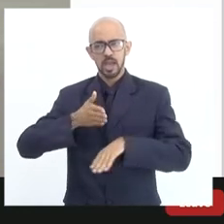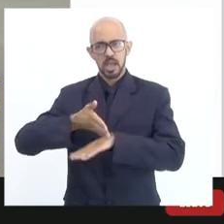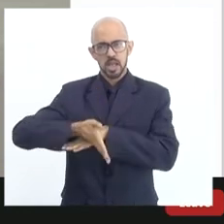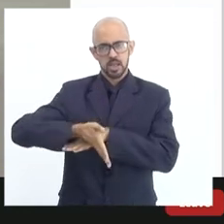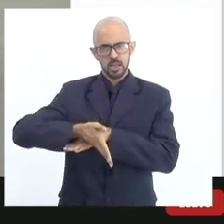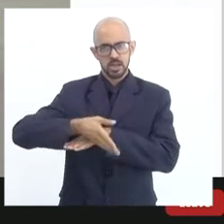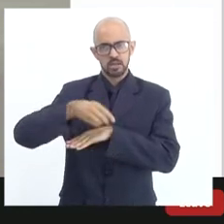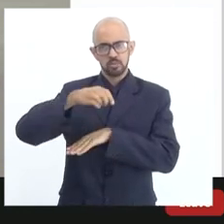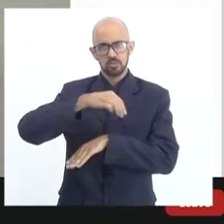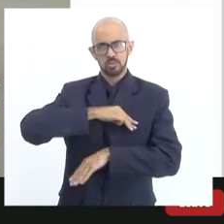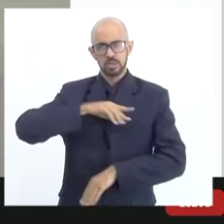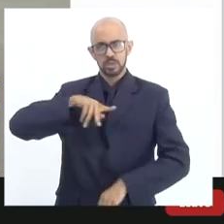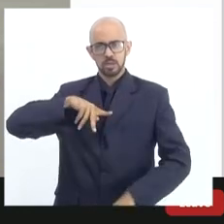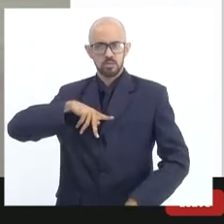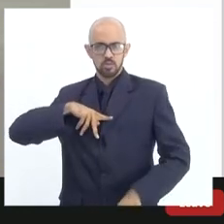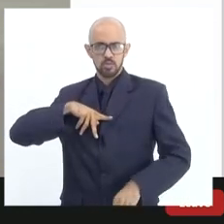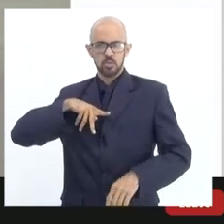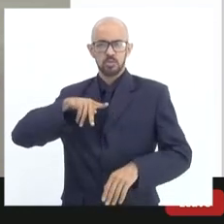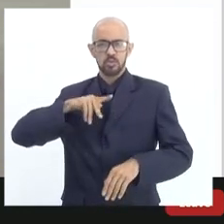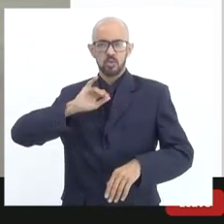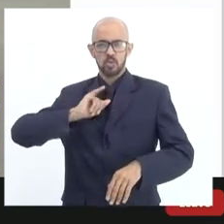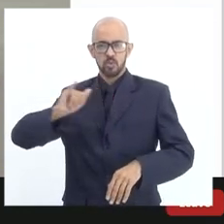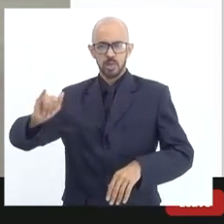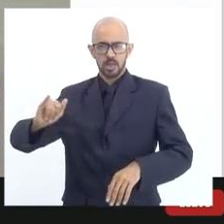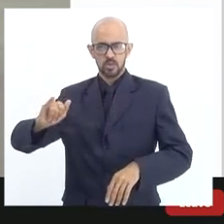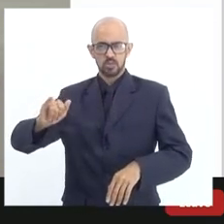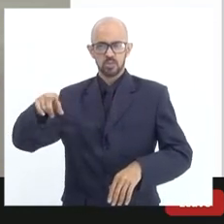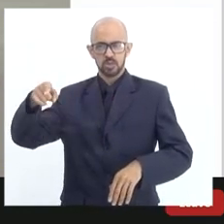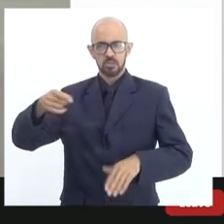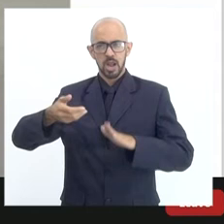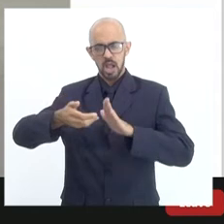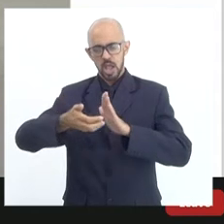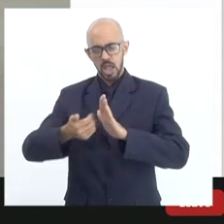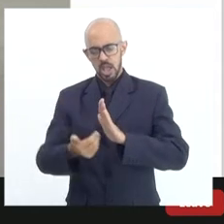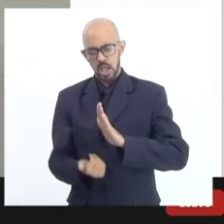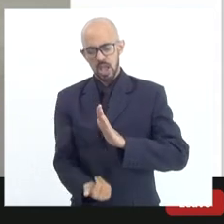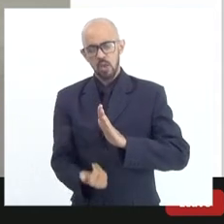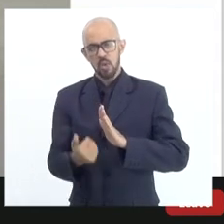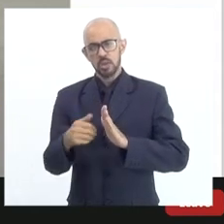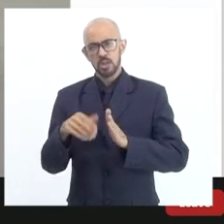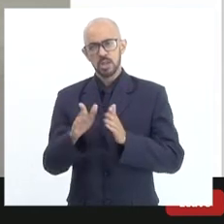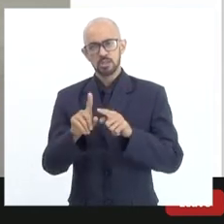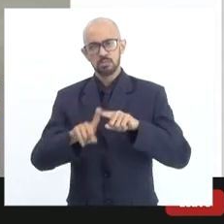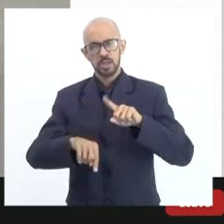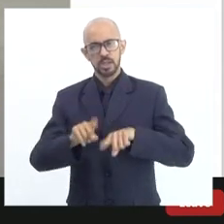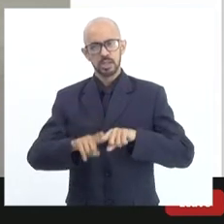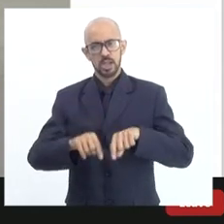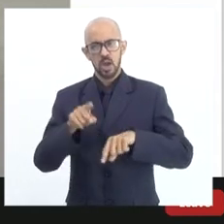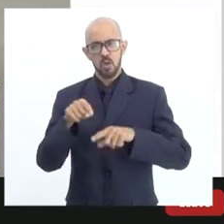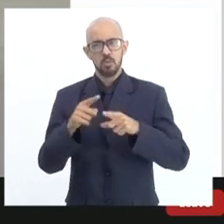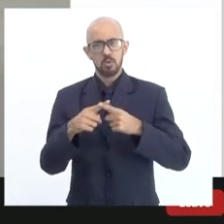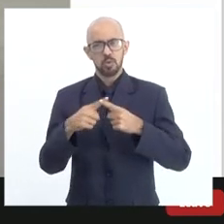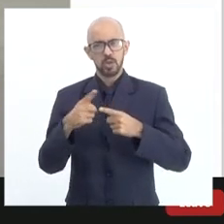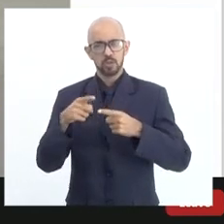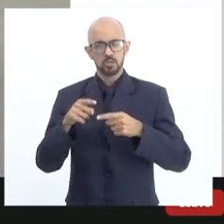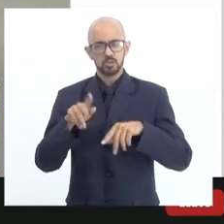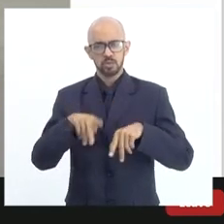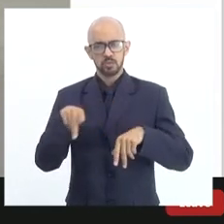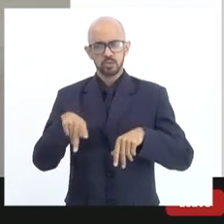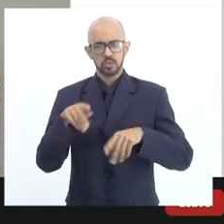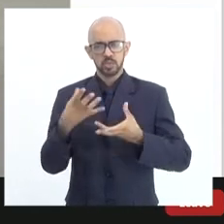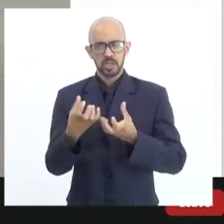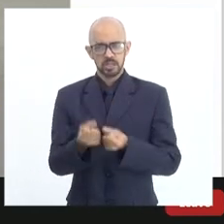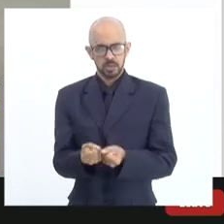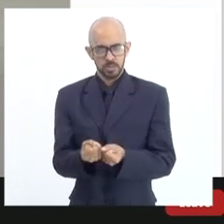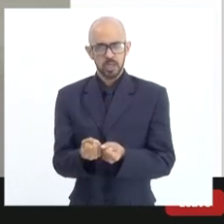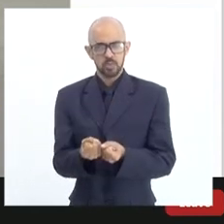no MP, no Ministério Público, com uma denúncia para recolher da escola esse material, porque os professores receberam esse